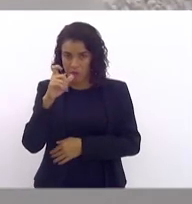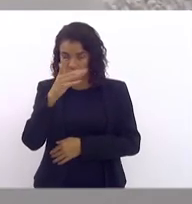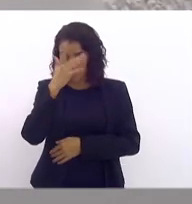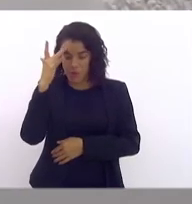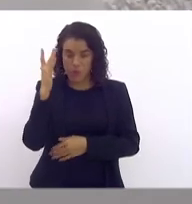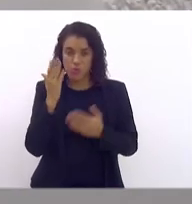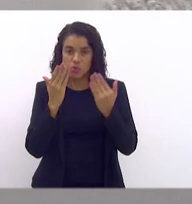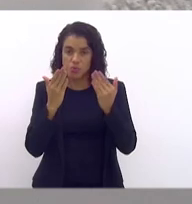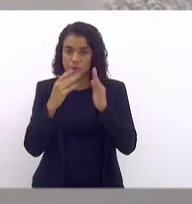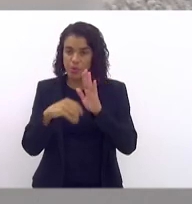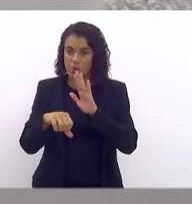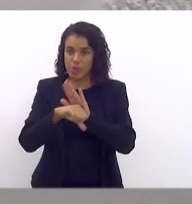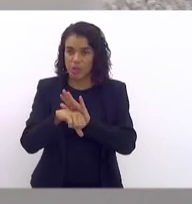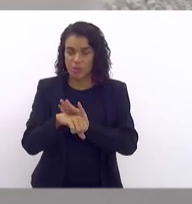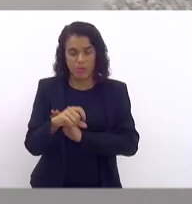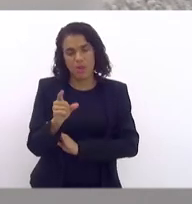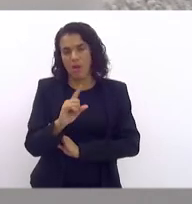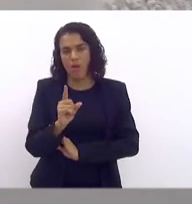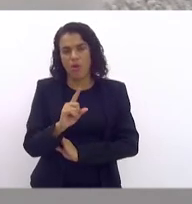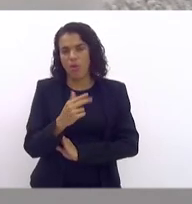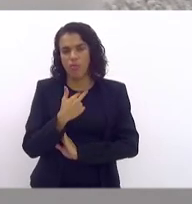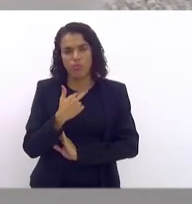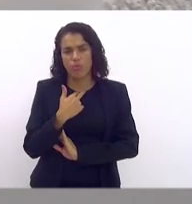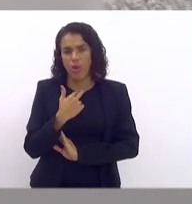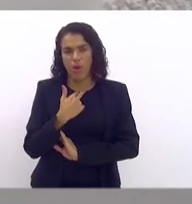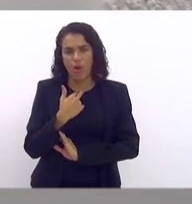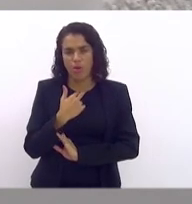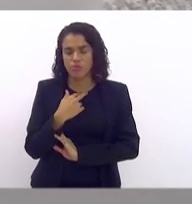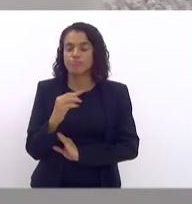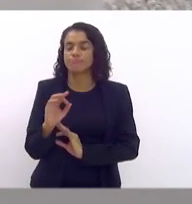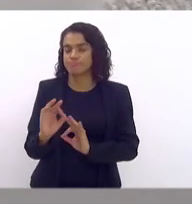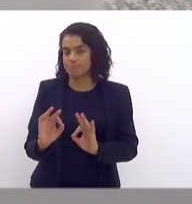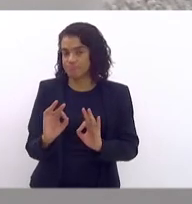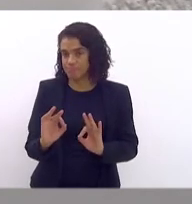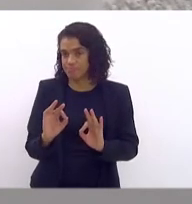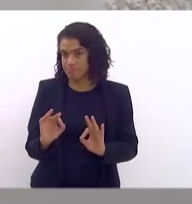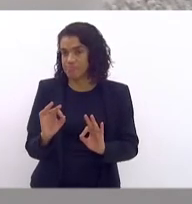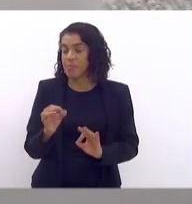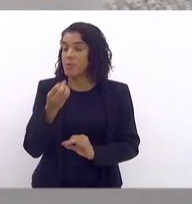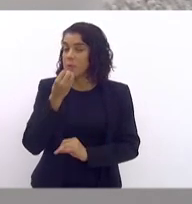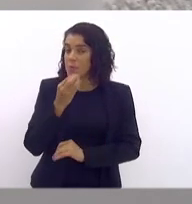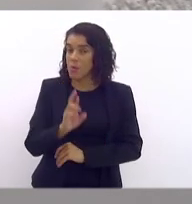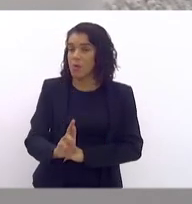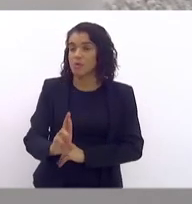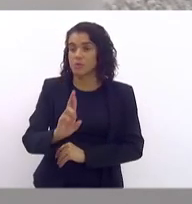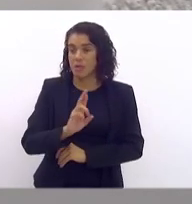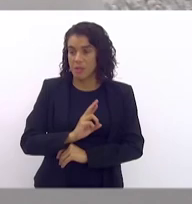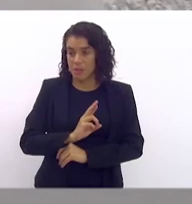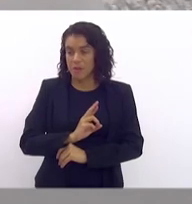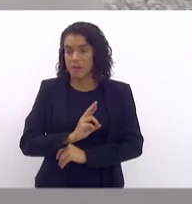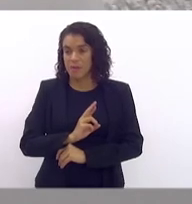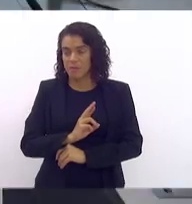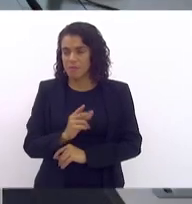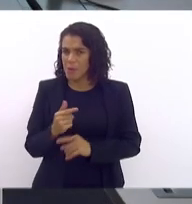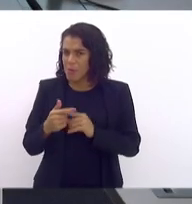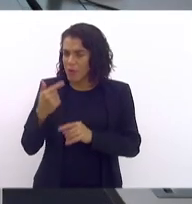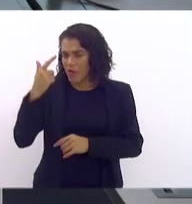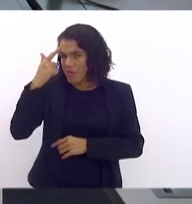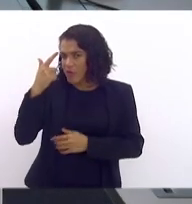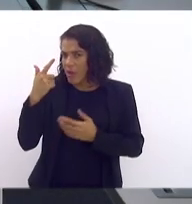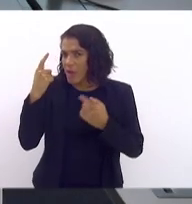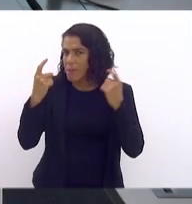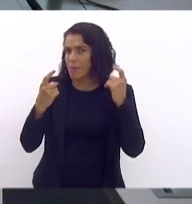uma delegação não de forma nenhuma perfeito é boa essa sua resposta porque eu fiquei realmente